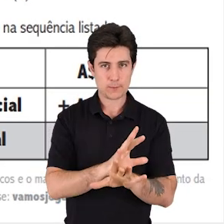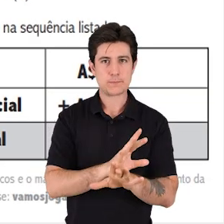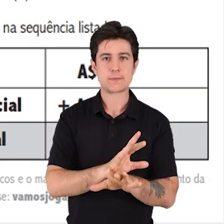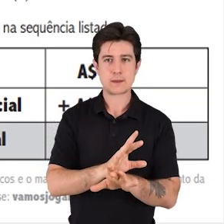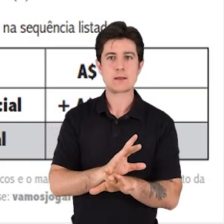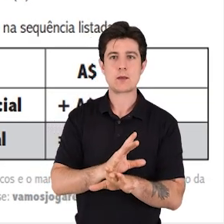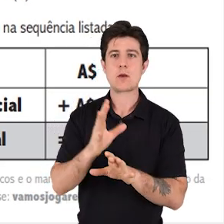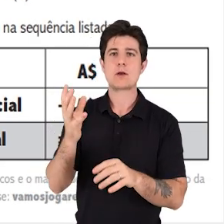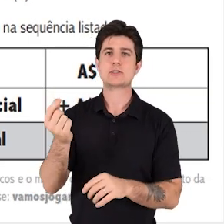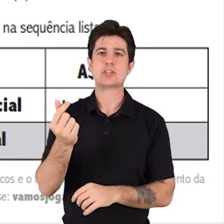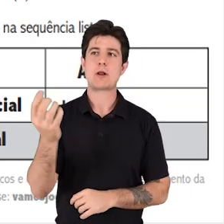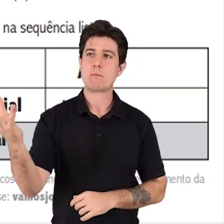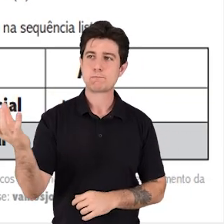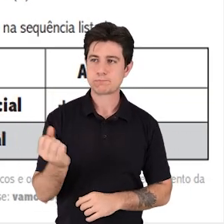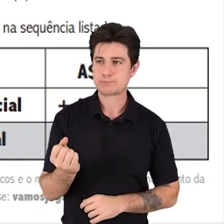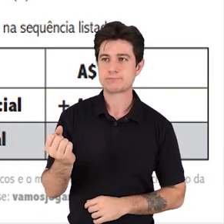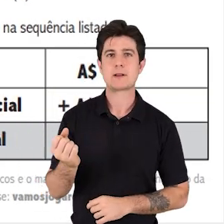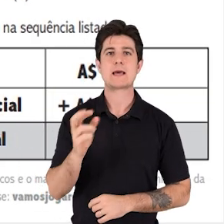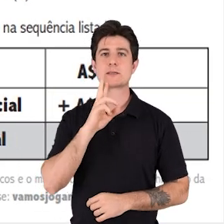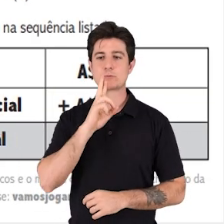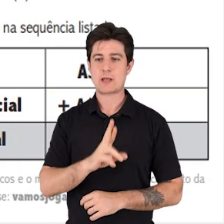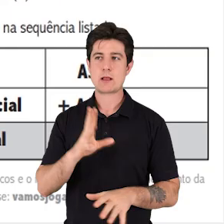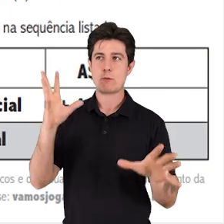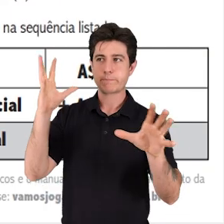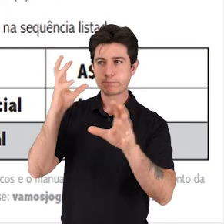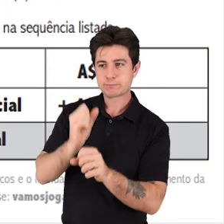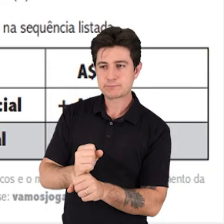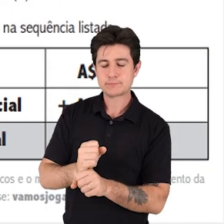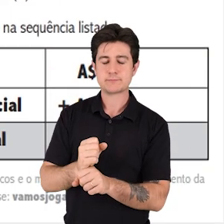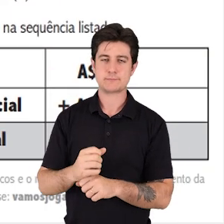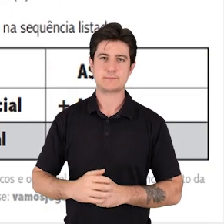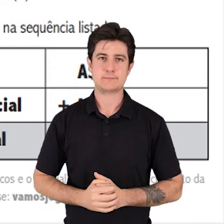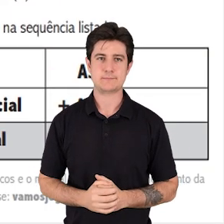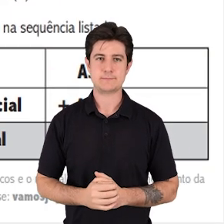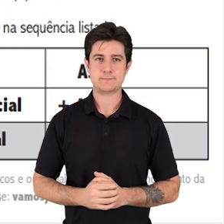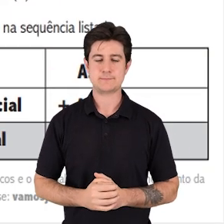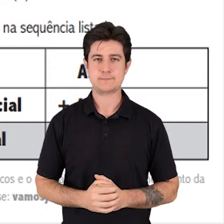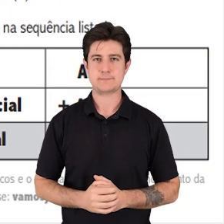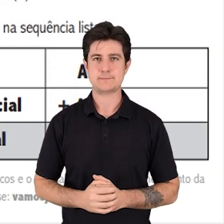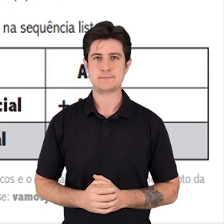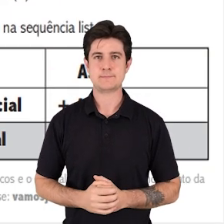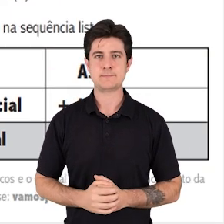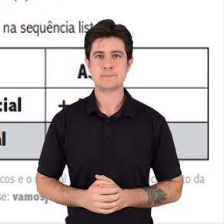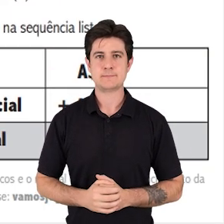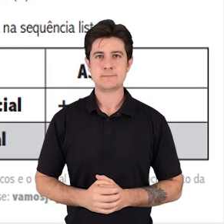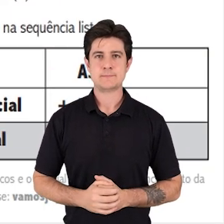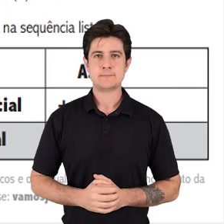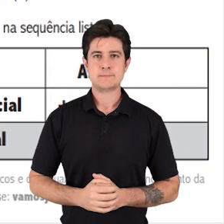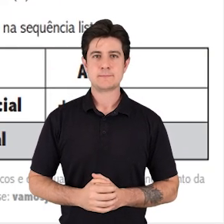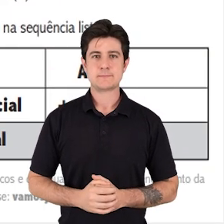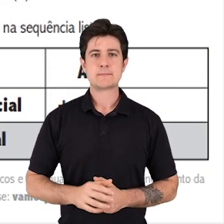Depois disso deverá calcular a receita e o resultado, antes de passar para as cartas desafio.